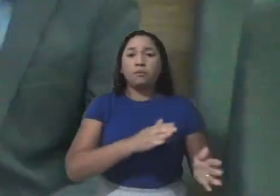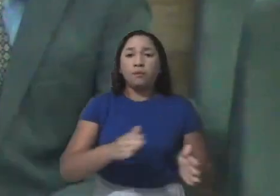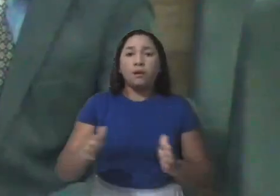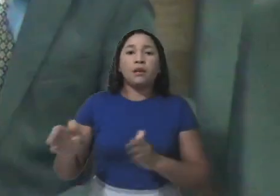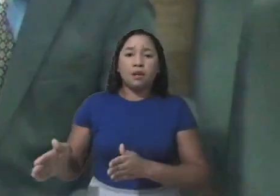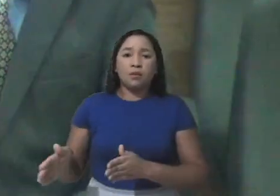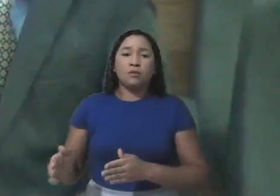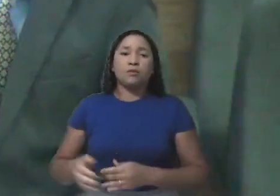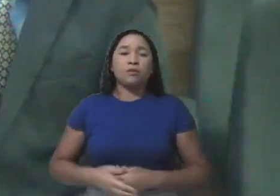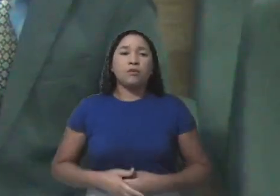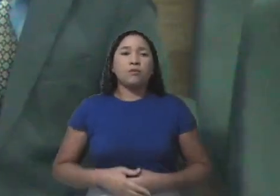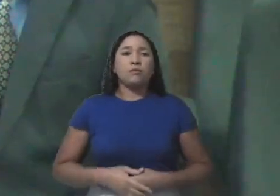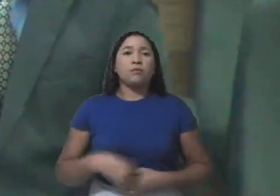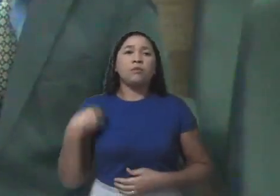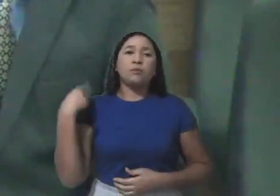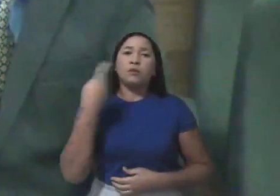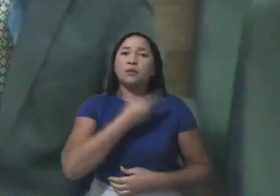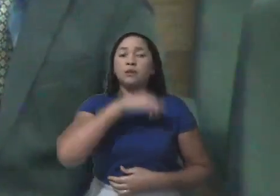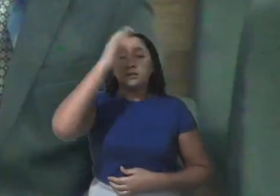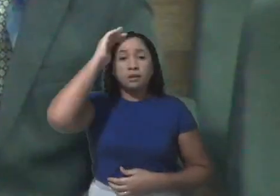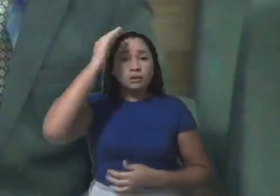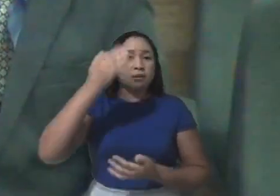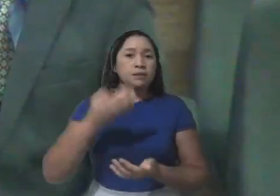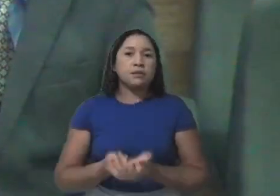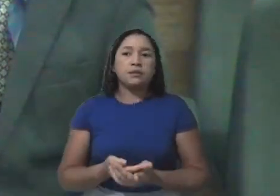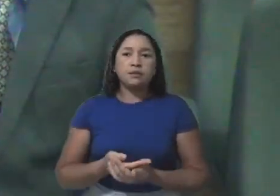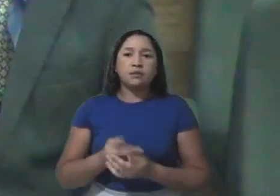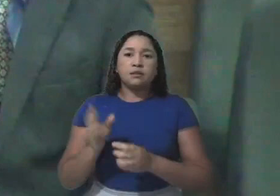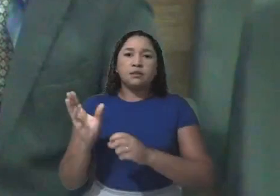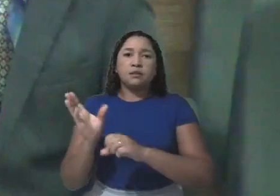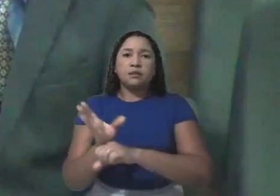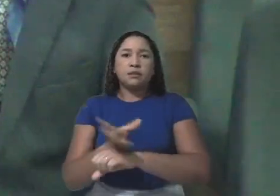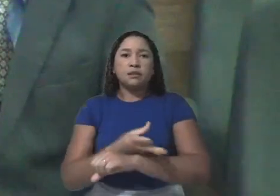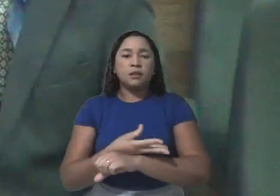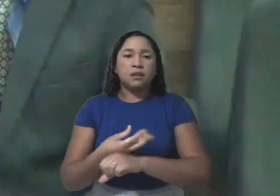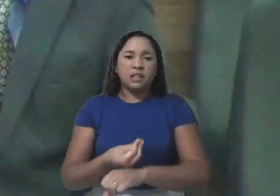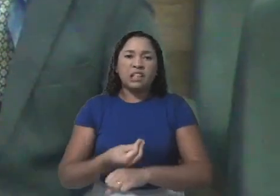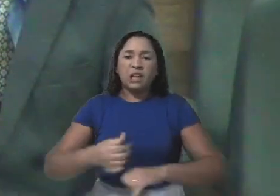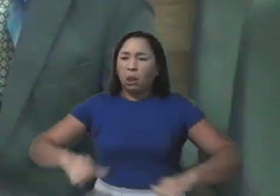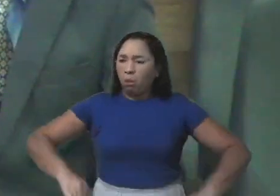não passará pela grande tribulação. Então nós somos